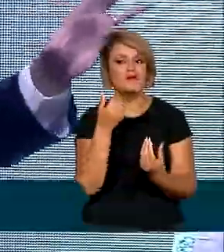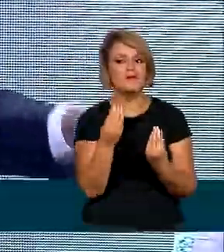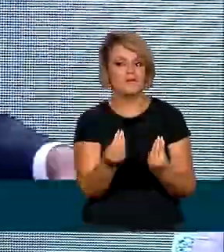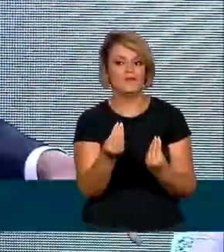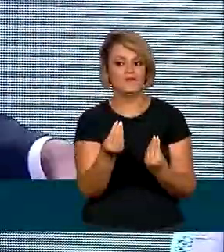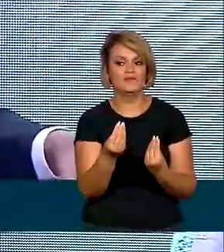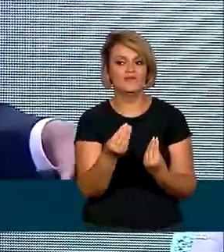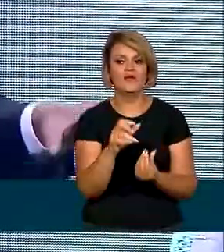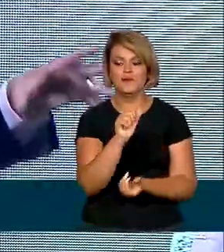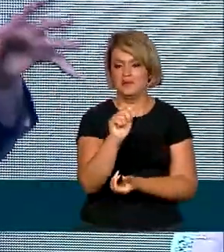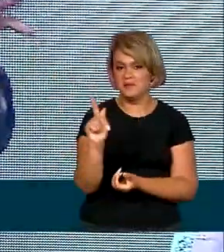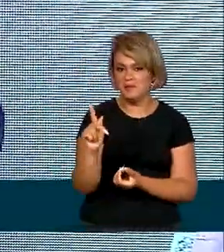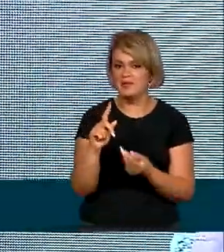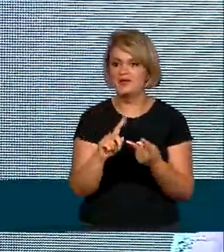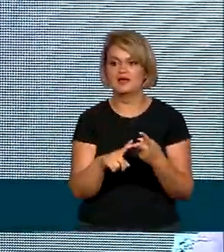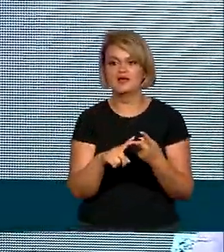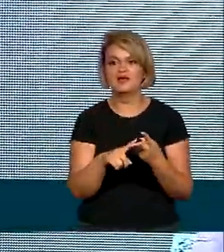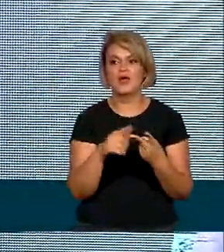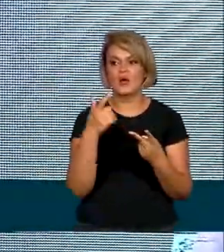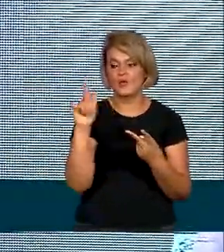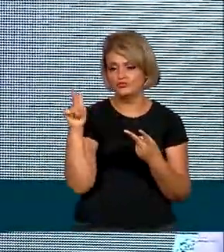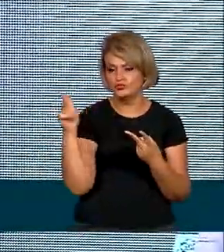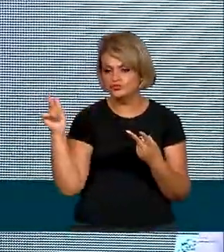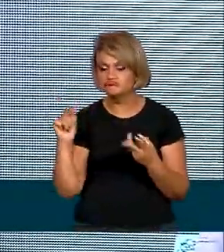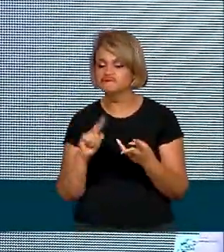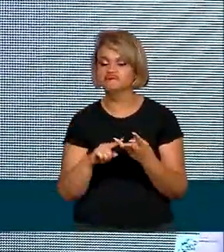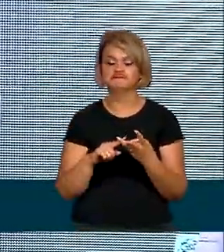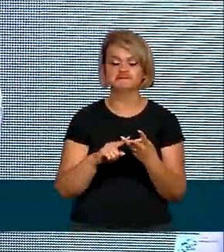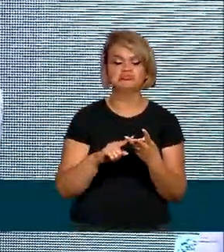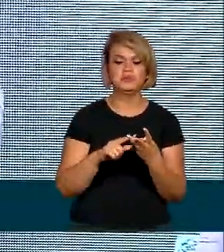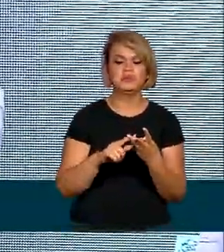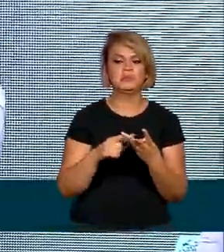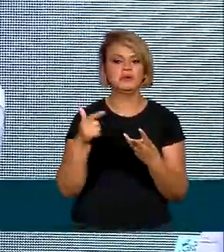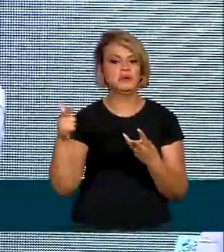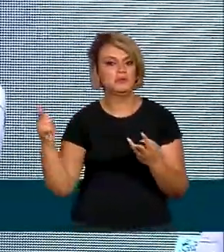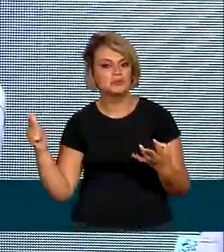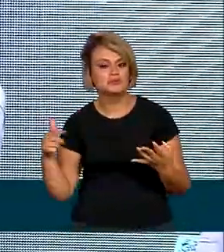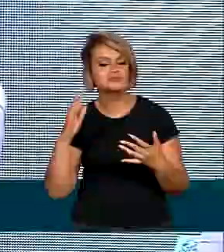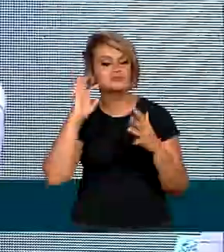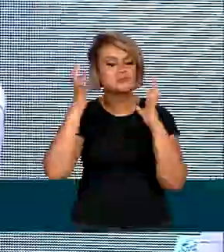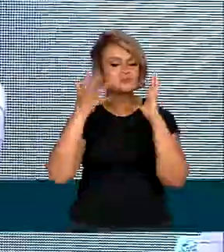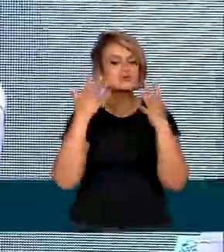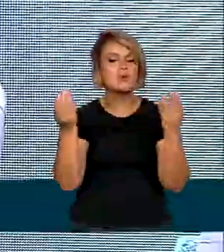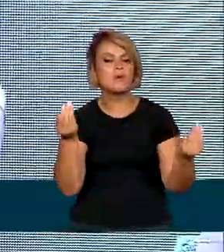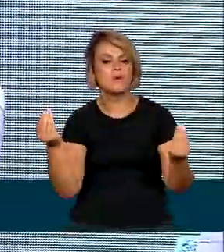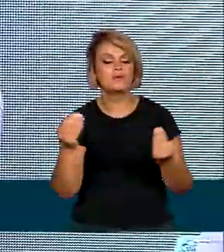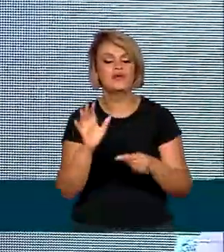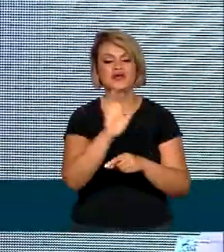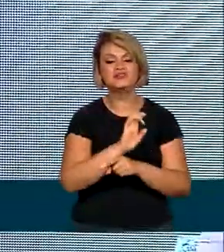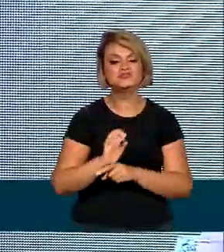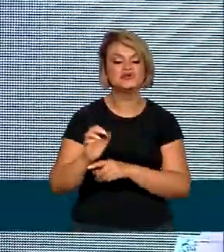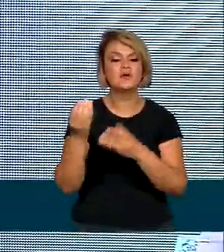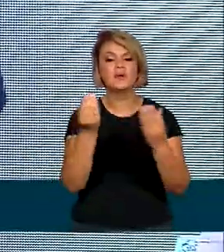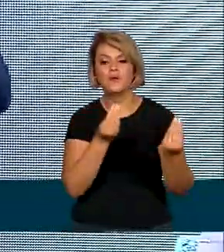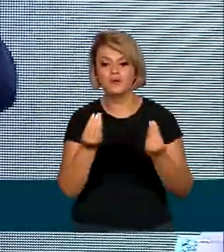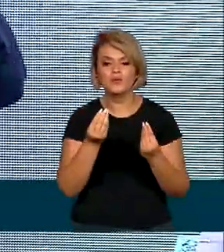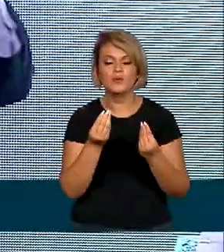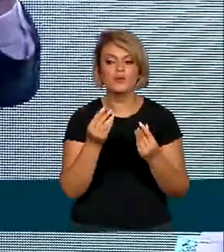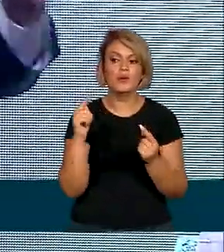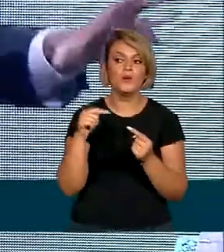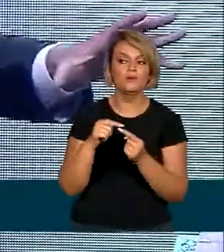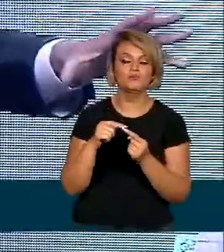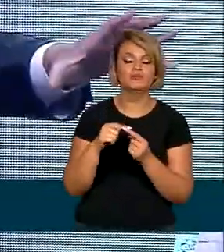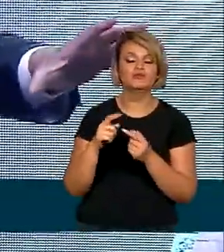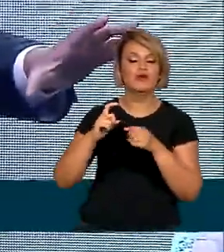é é uma concessão é uma subconceção é uma solução Regional é uma solução através